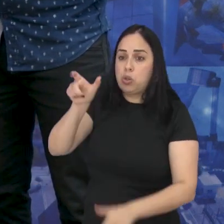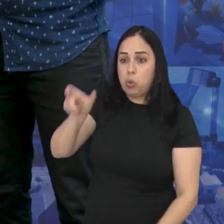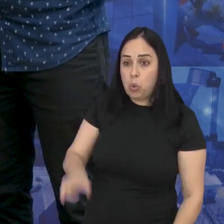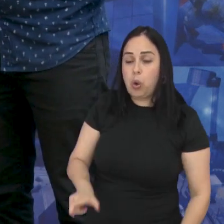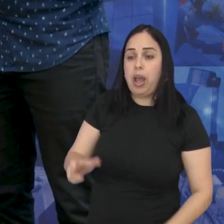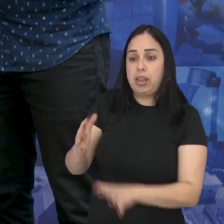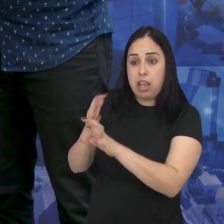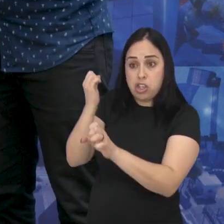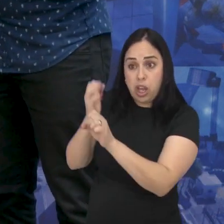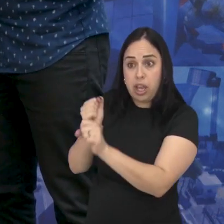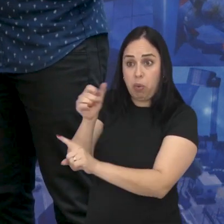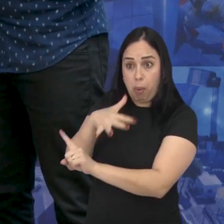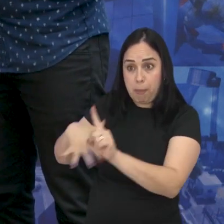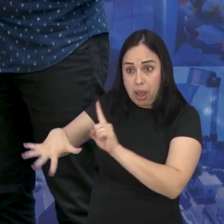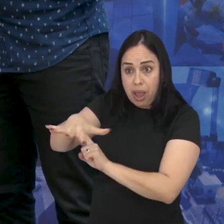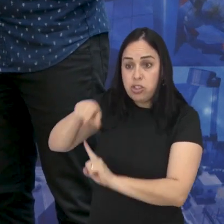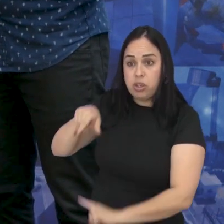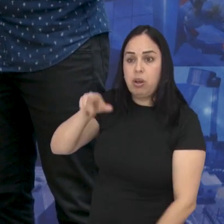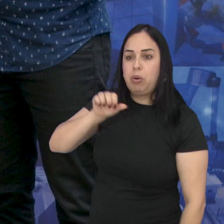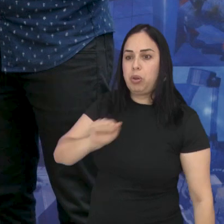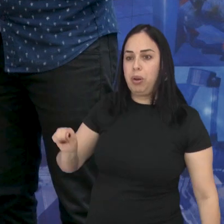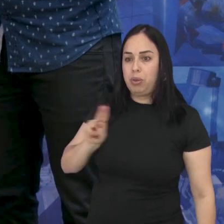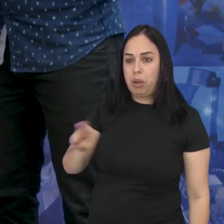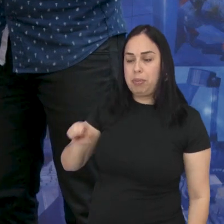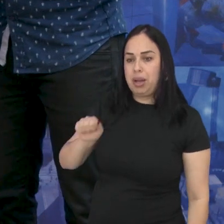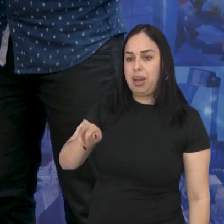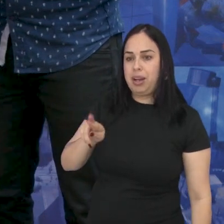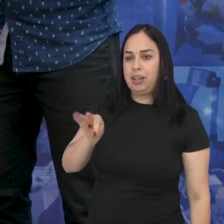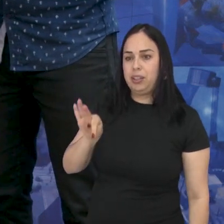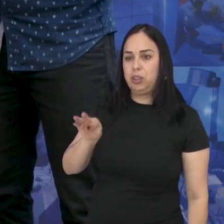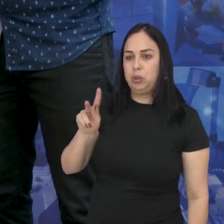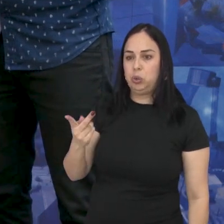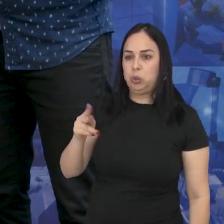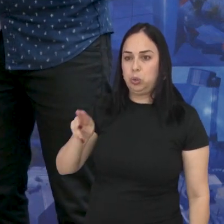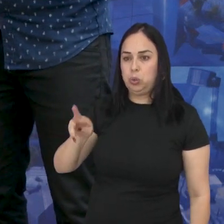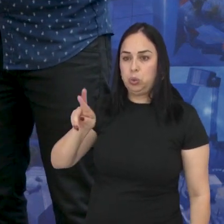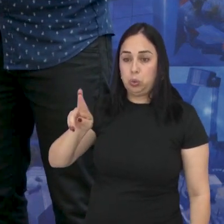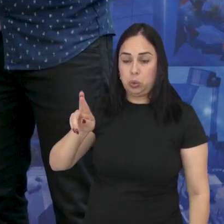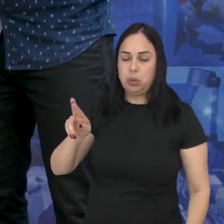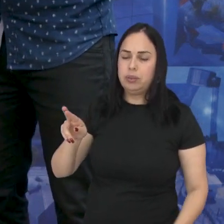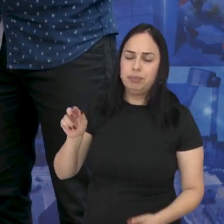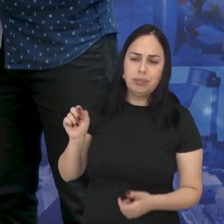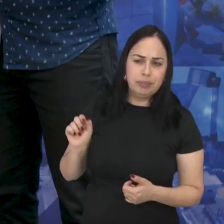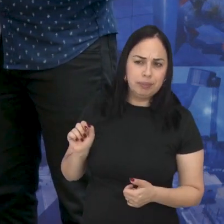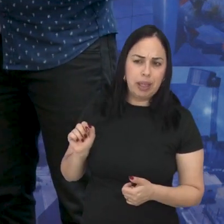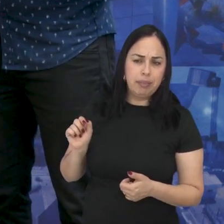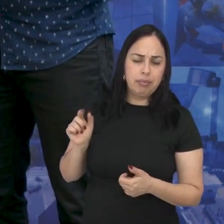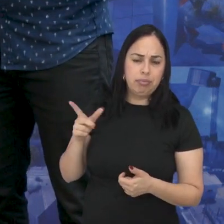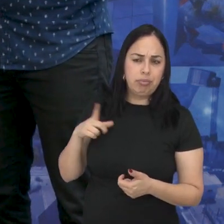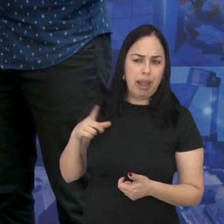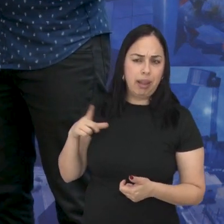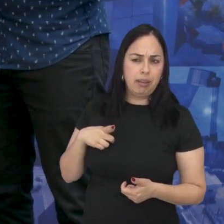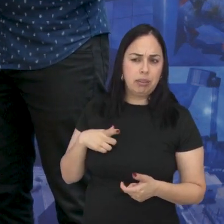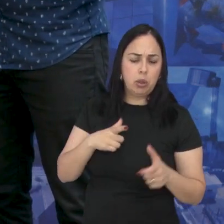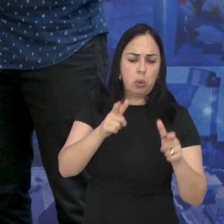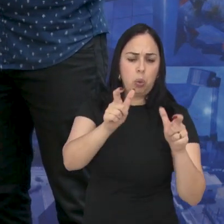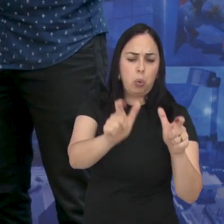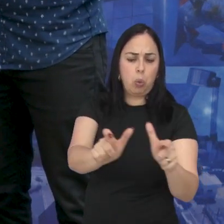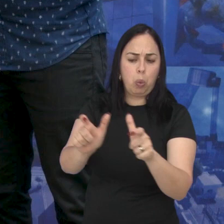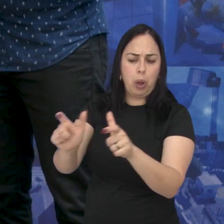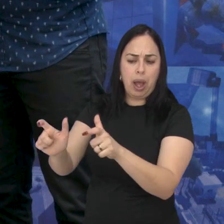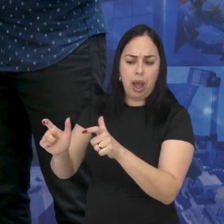Bispo, engenheiro ambiental. Seja muito bem-vindo. Muito obrigado. Arthur, a gente tem várias denominações,